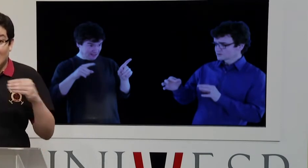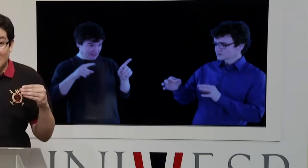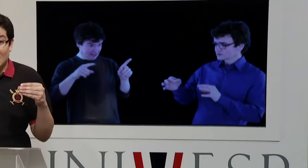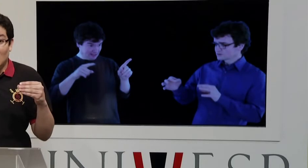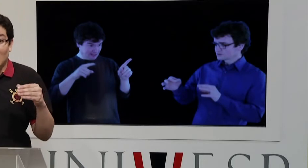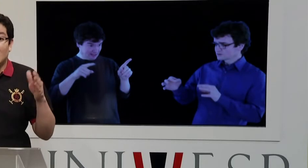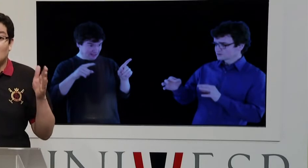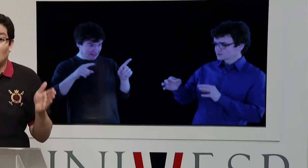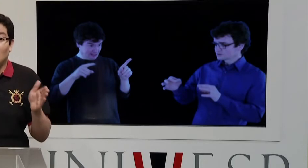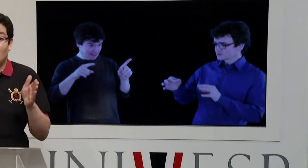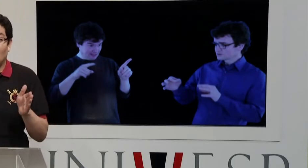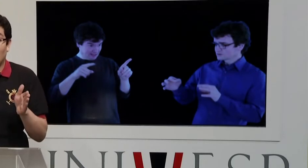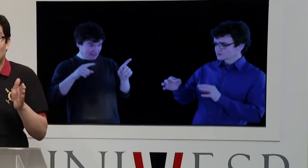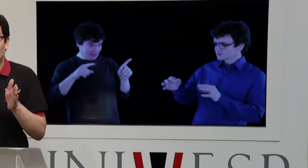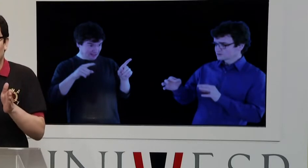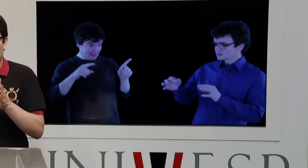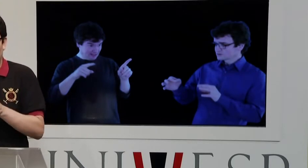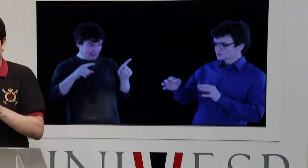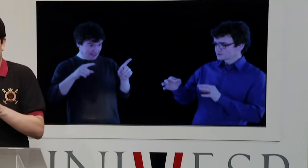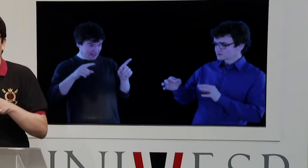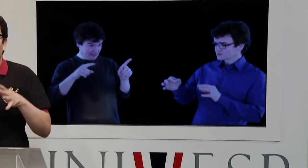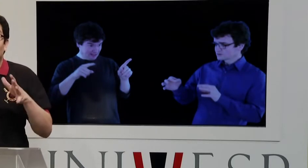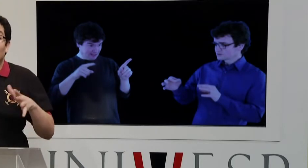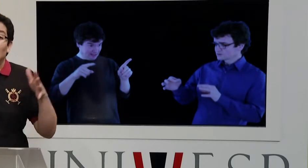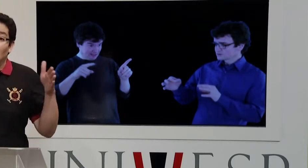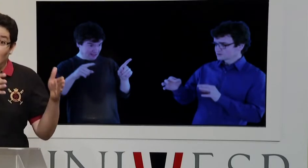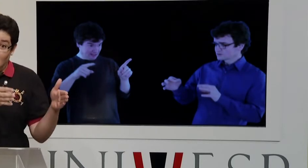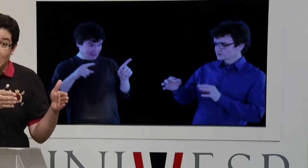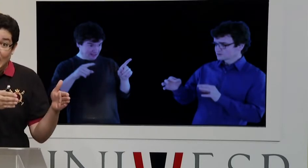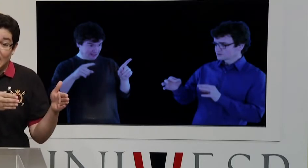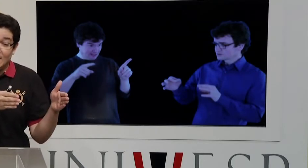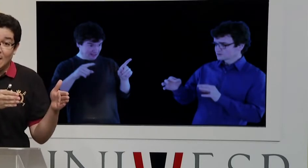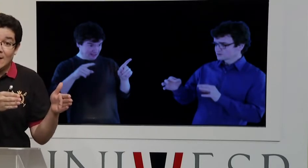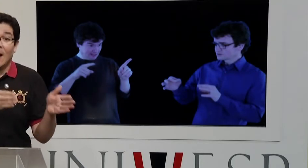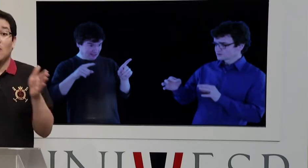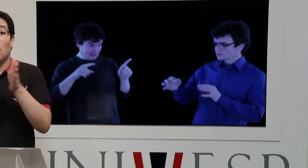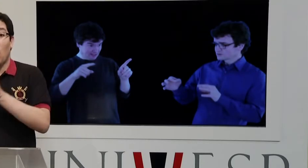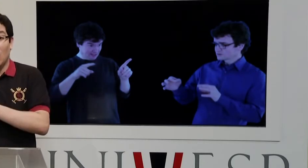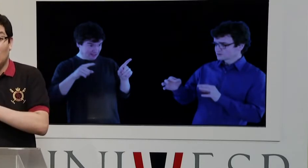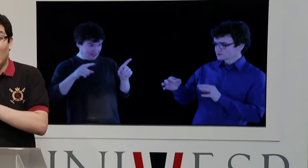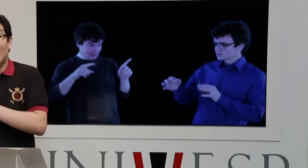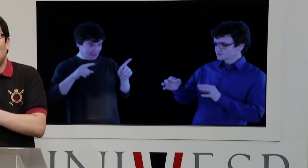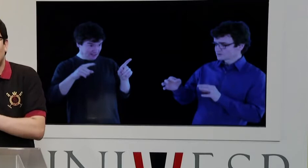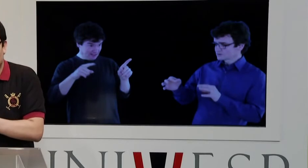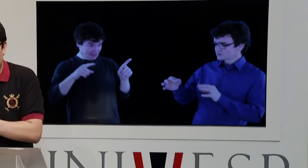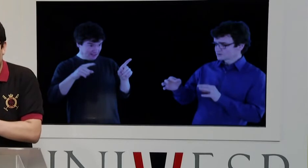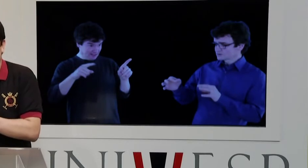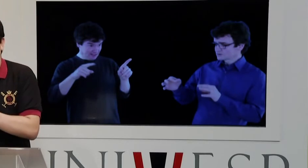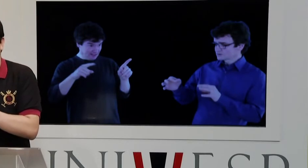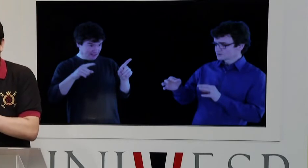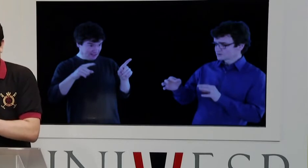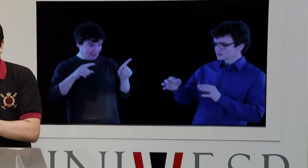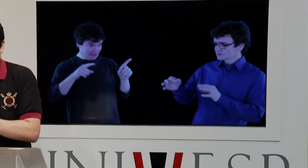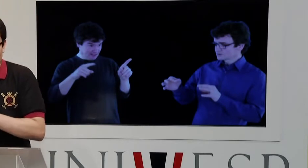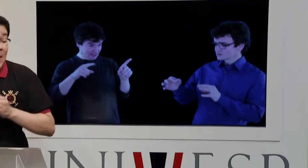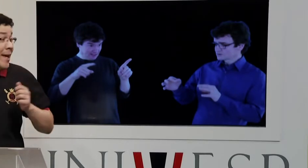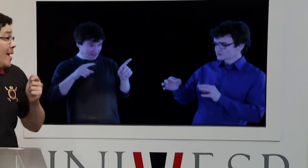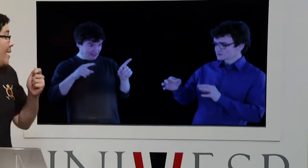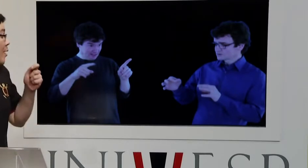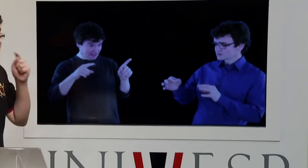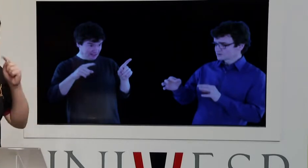a sentença do inglês, por favor, tire o chapéu, tanto no inglês sinalizado quanto na língua de sinais